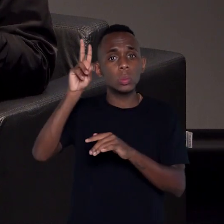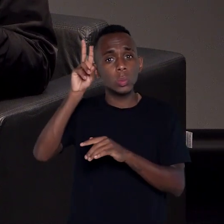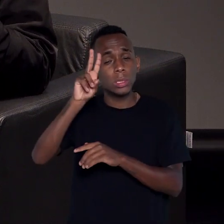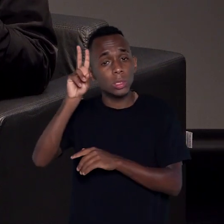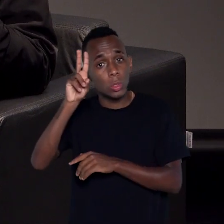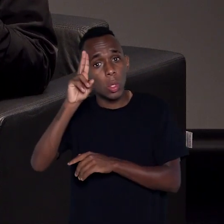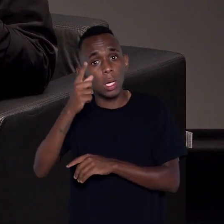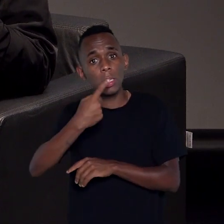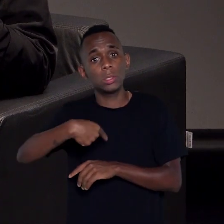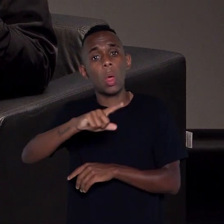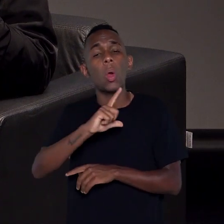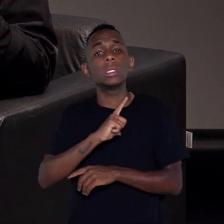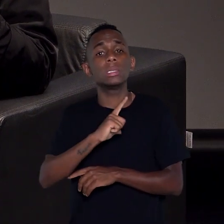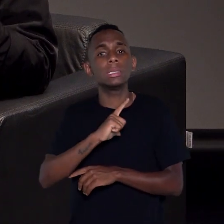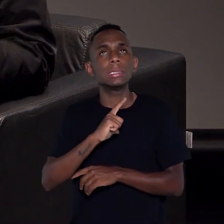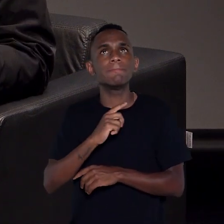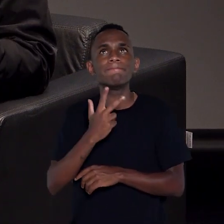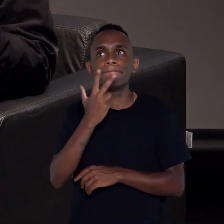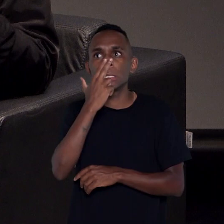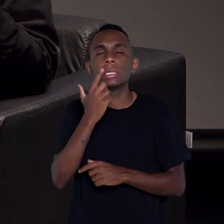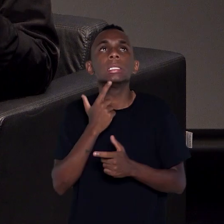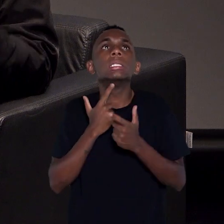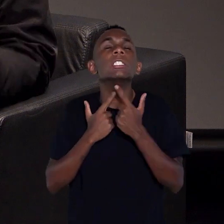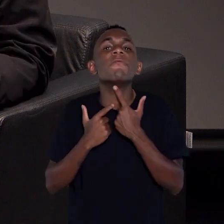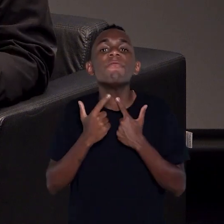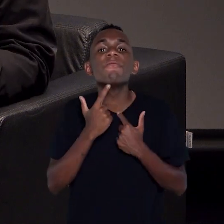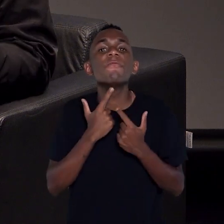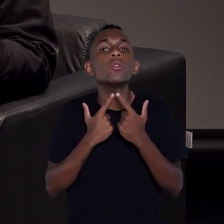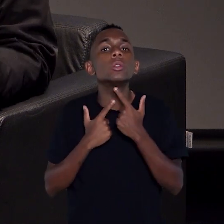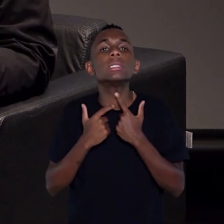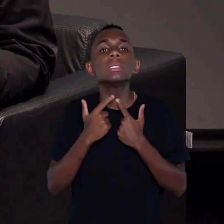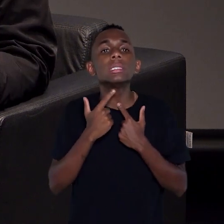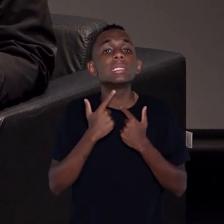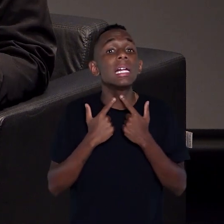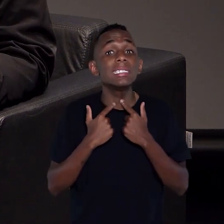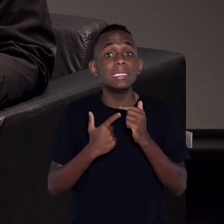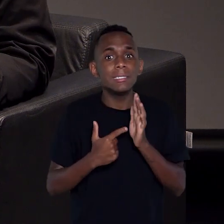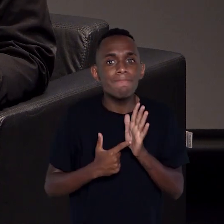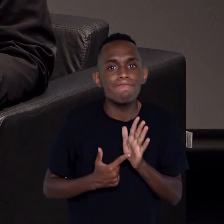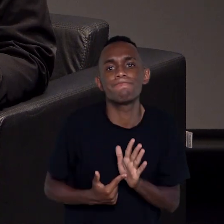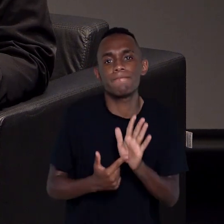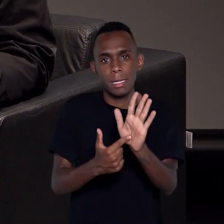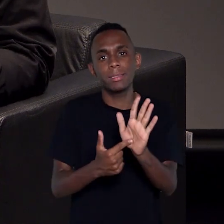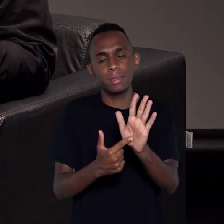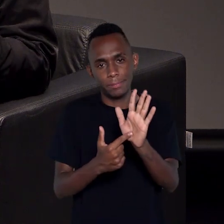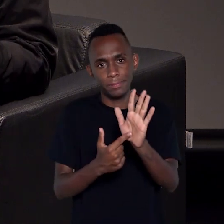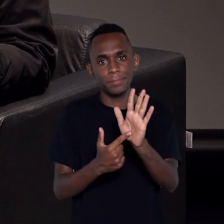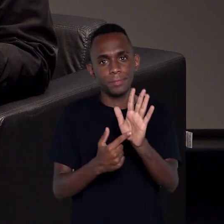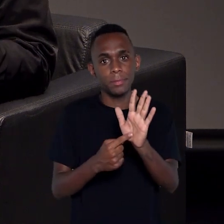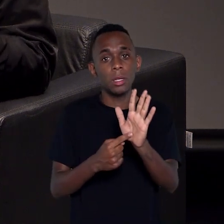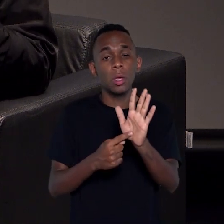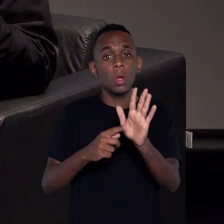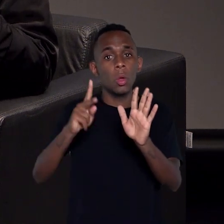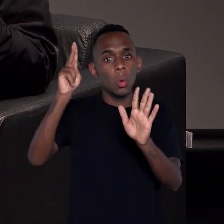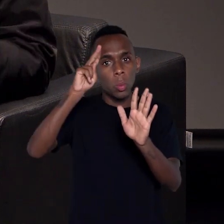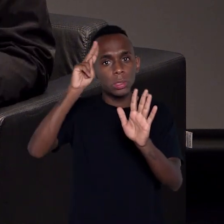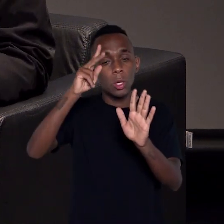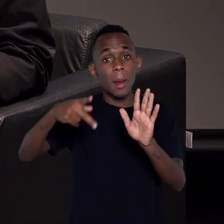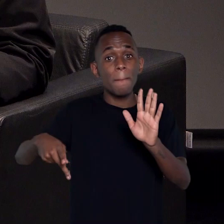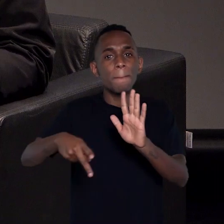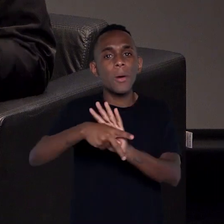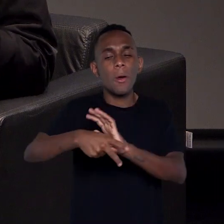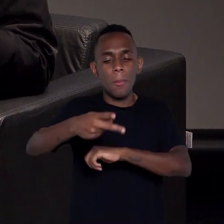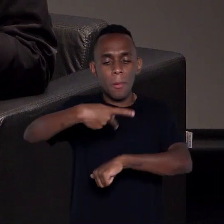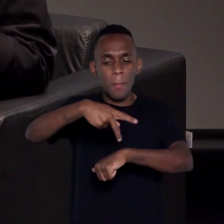tenha uma ânsia, uma vontade de ver contada, né? Que é essa história do